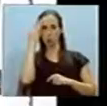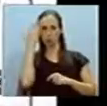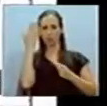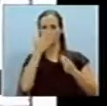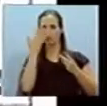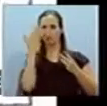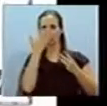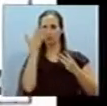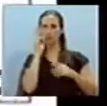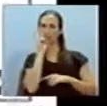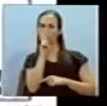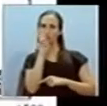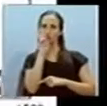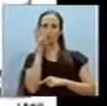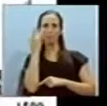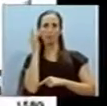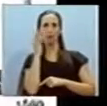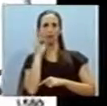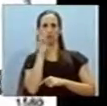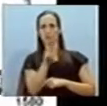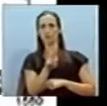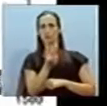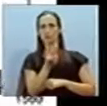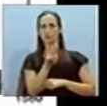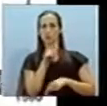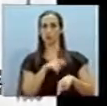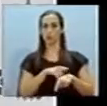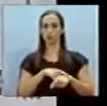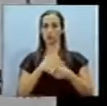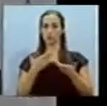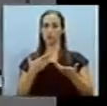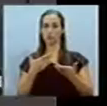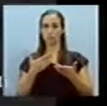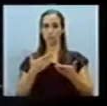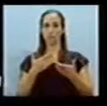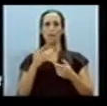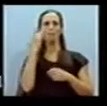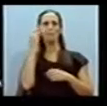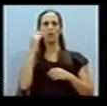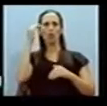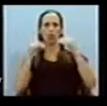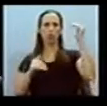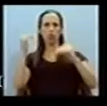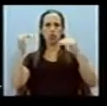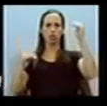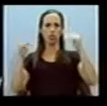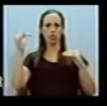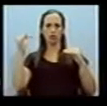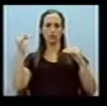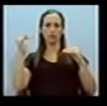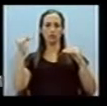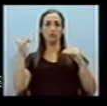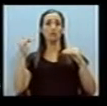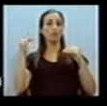estrela, acontecia isto que nós estávamos a ver neste momento. Tínhamos variações de brilho que chegou mesmo a ter